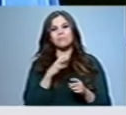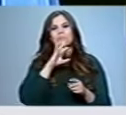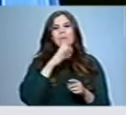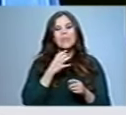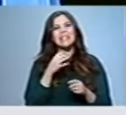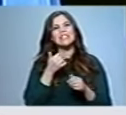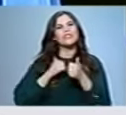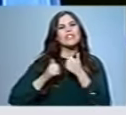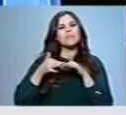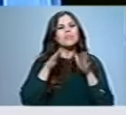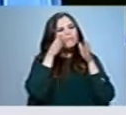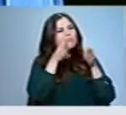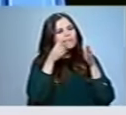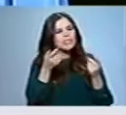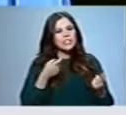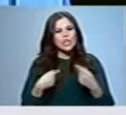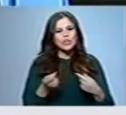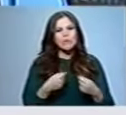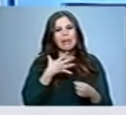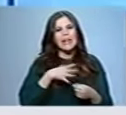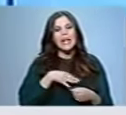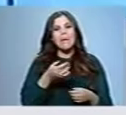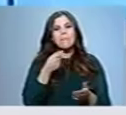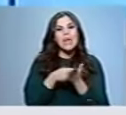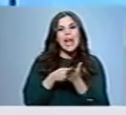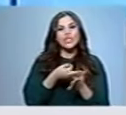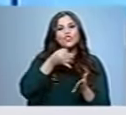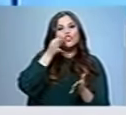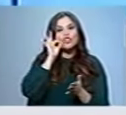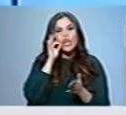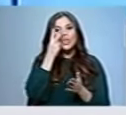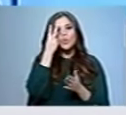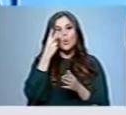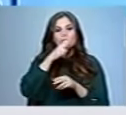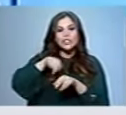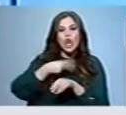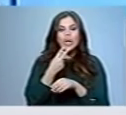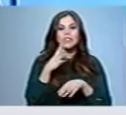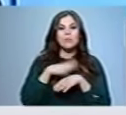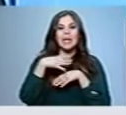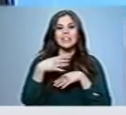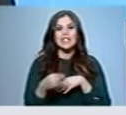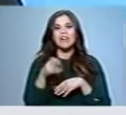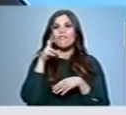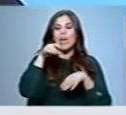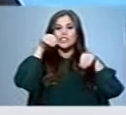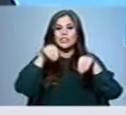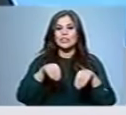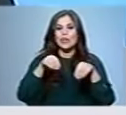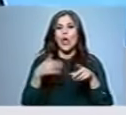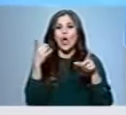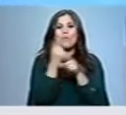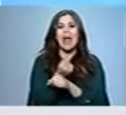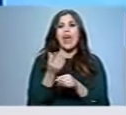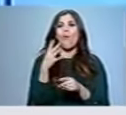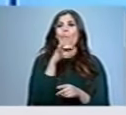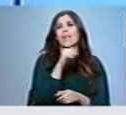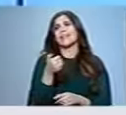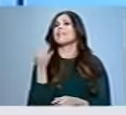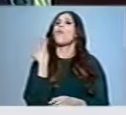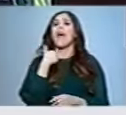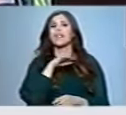focados para o comércio. Então, às vezes, querem pagar-te um chá e passado 2 horas estás numa loja de sedas a comprar 45 cascóis. E eles são